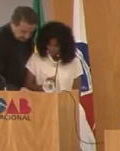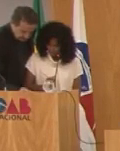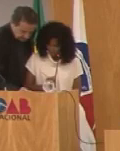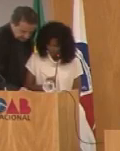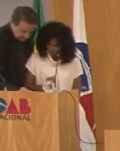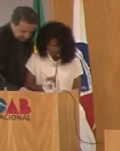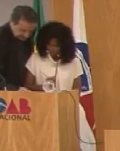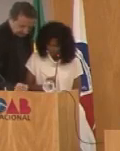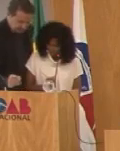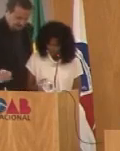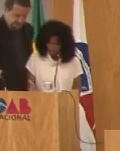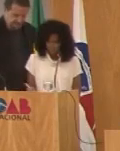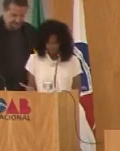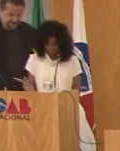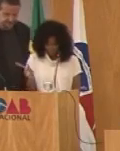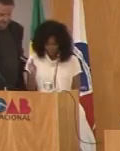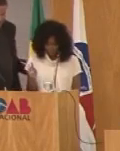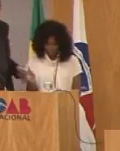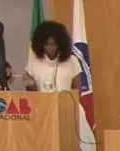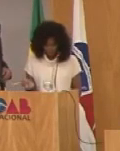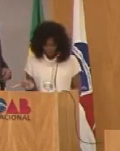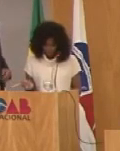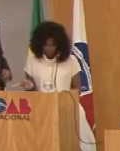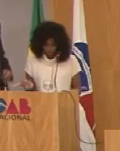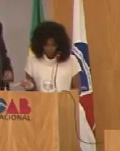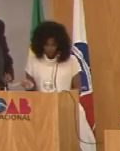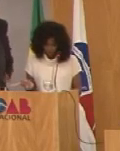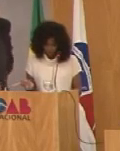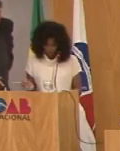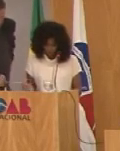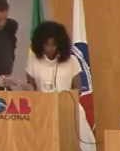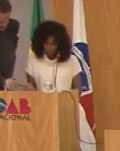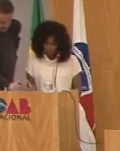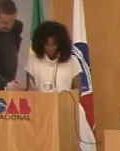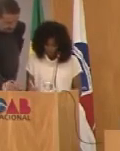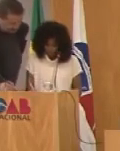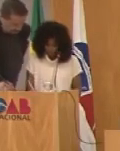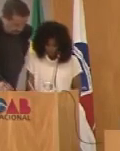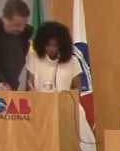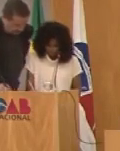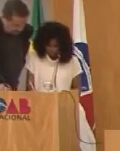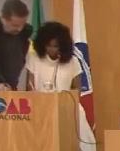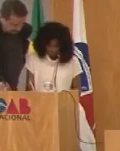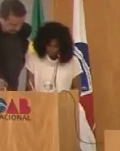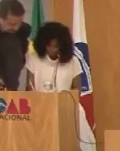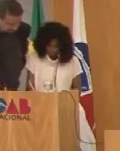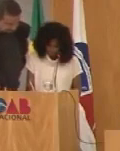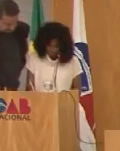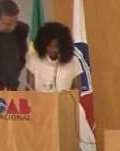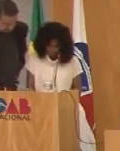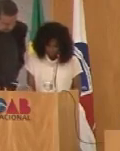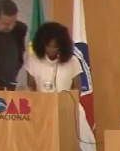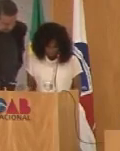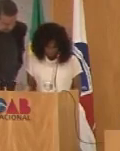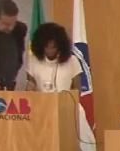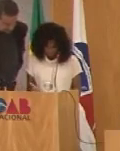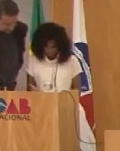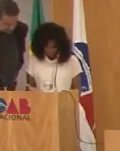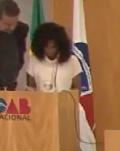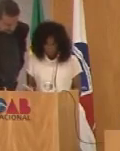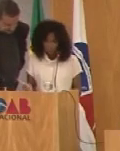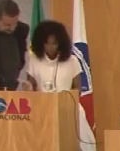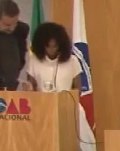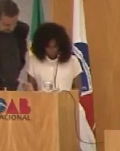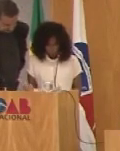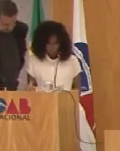pelo discurso de ódio, quase que onipresente nas ruas e principalmente nas chamadas redes sociais, vai